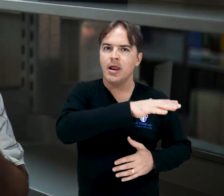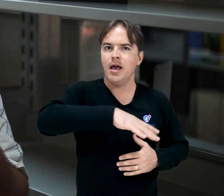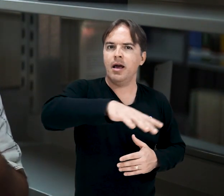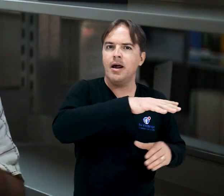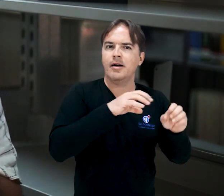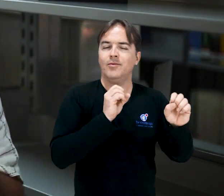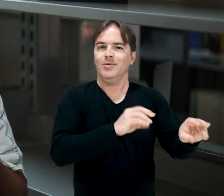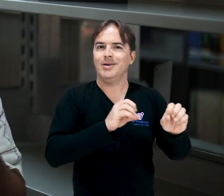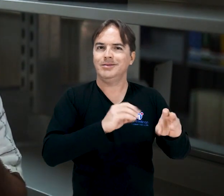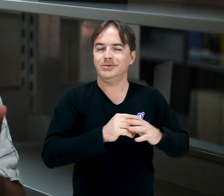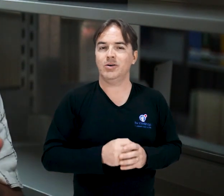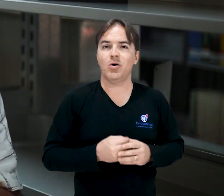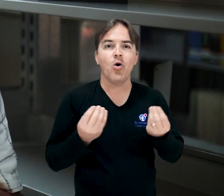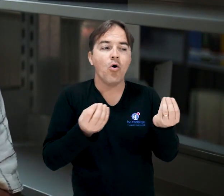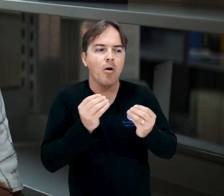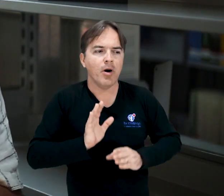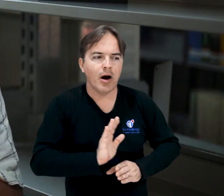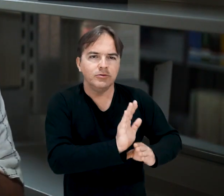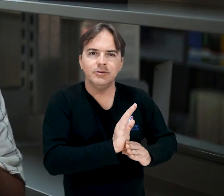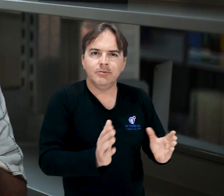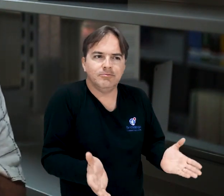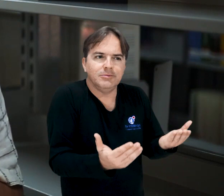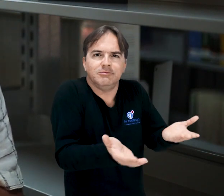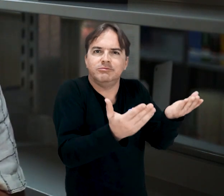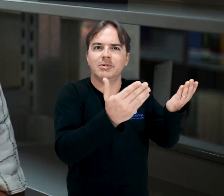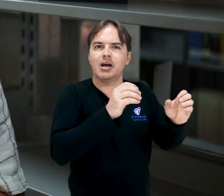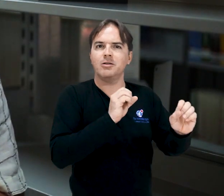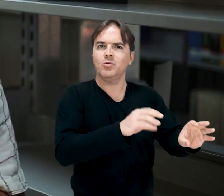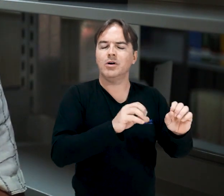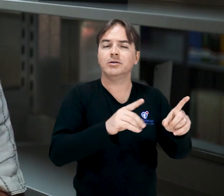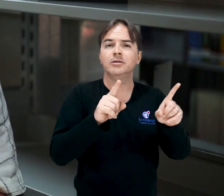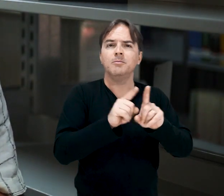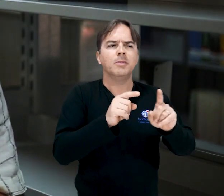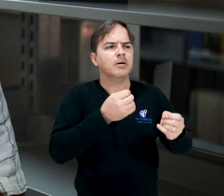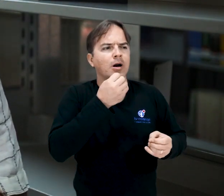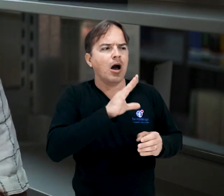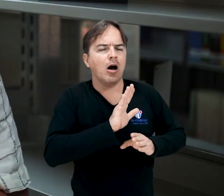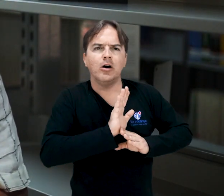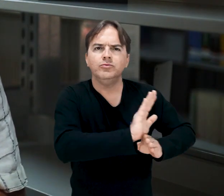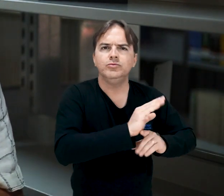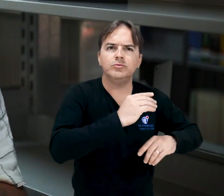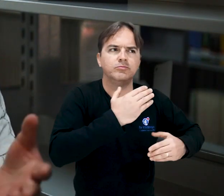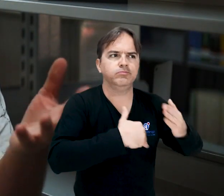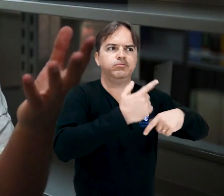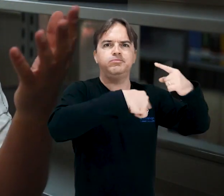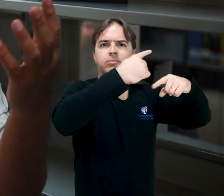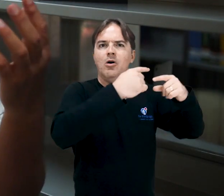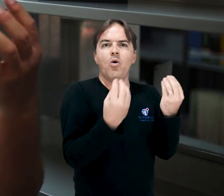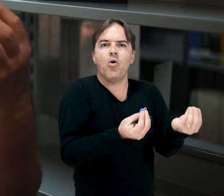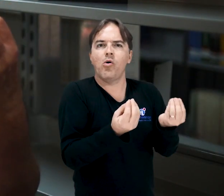que forma a dança contribui para a educação, quais os benefícios que ela promove. E o livro